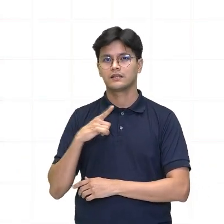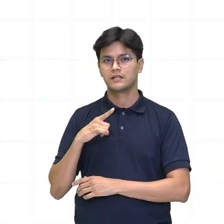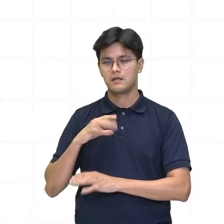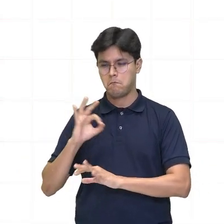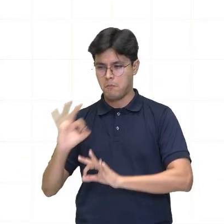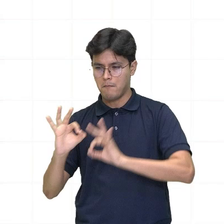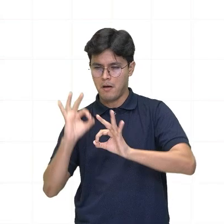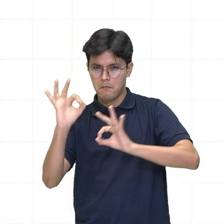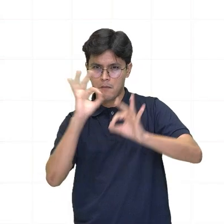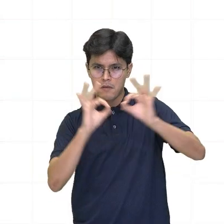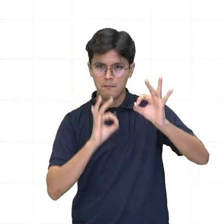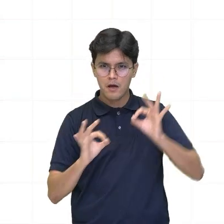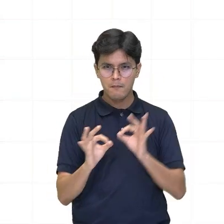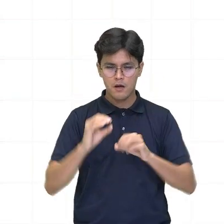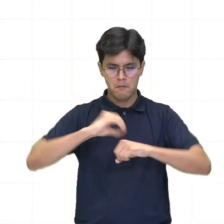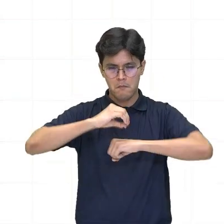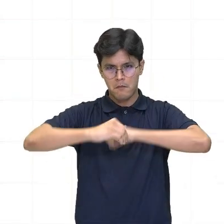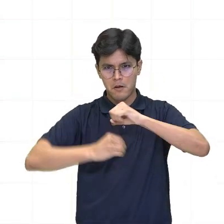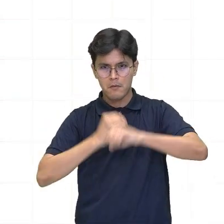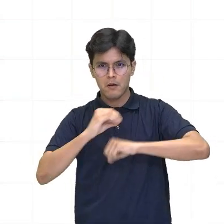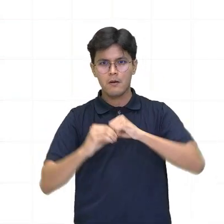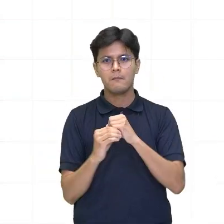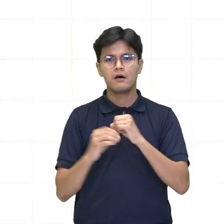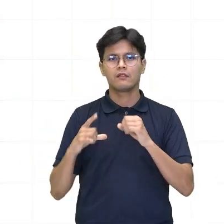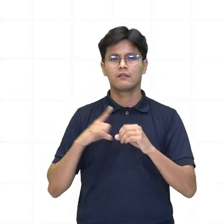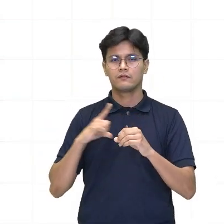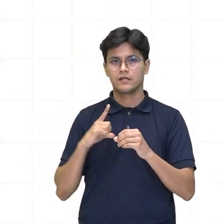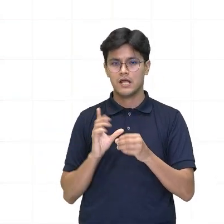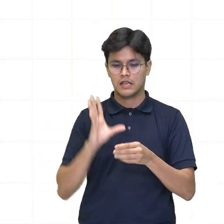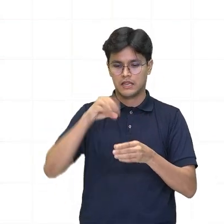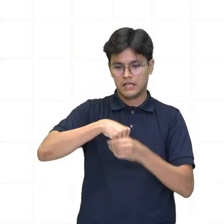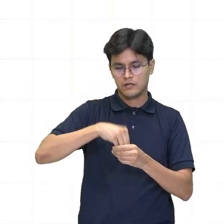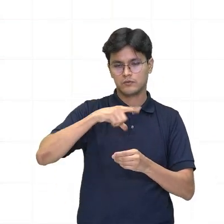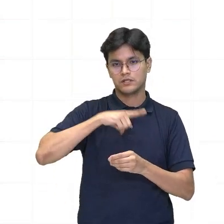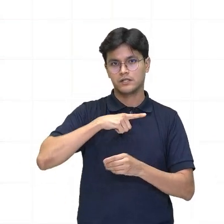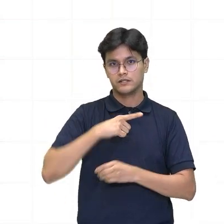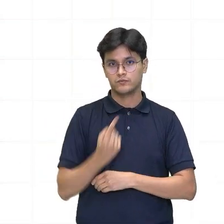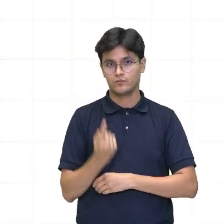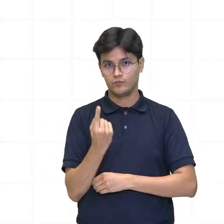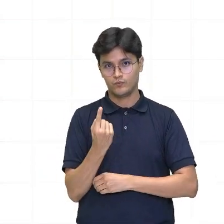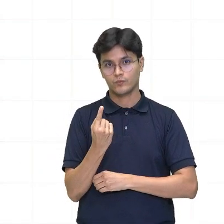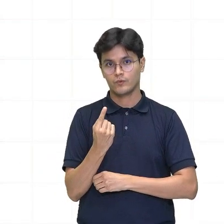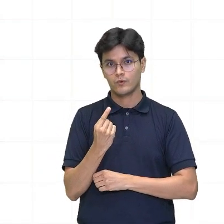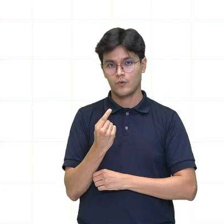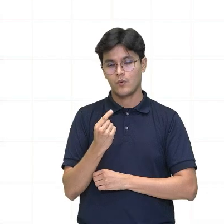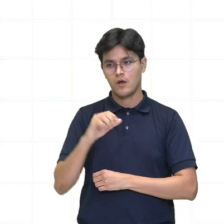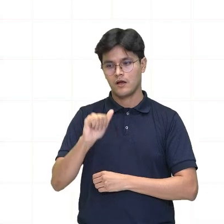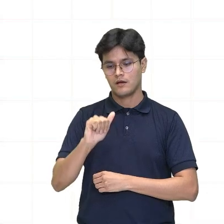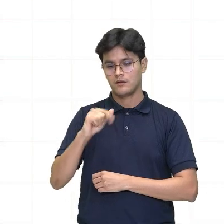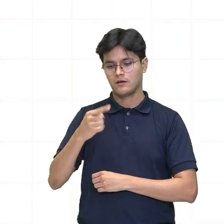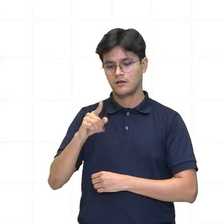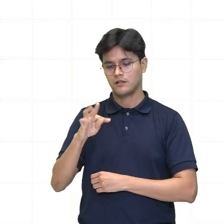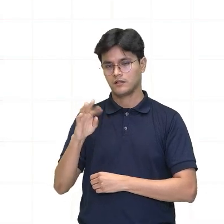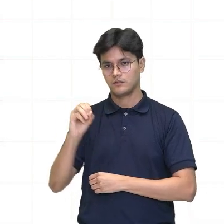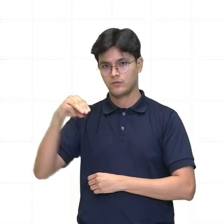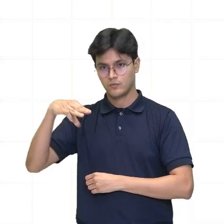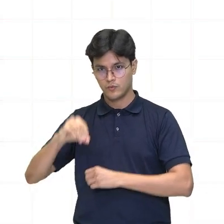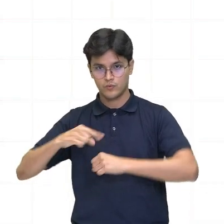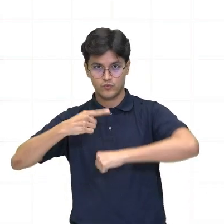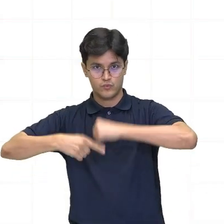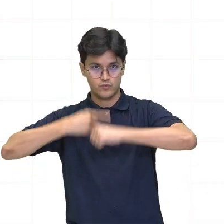partículas ali do núcleo de um átomo, tá bom? E aí nós vamos ter, com a fissão, né, desse